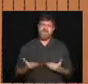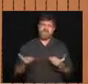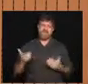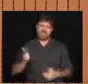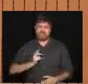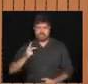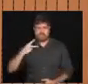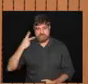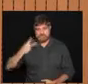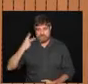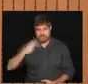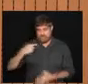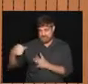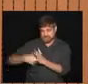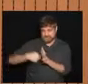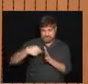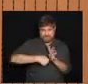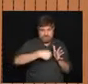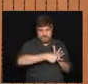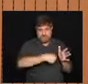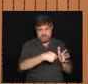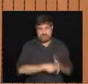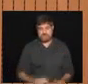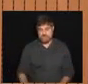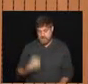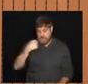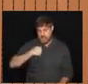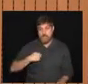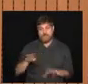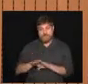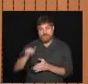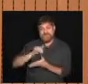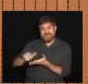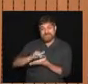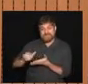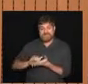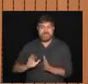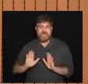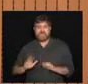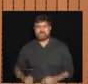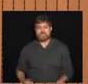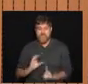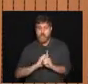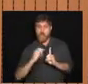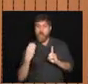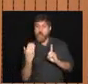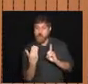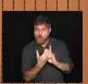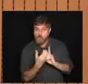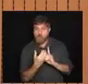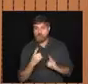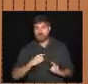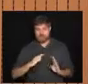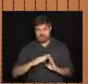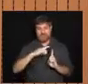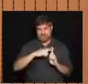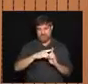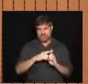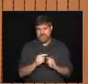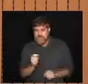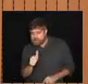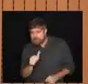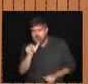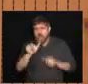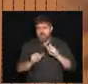vários vereadores nos perguntaram, a mim e ao doutor Kárino, mas eu vou fazer um culto na igreja, é pouca gente. Ok, é